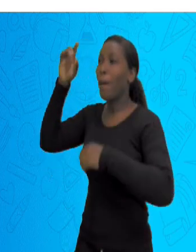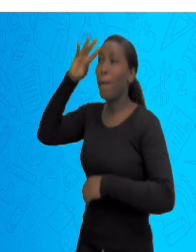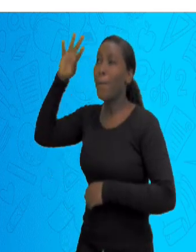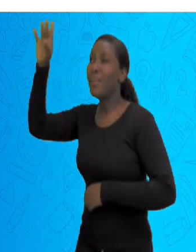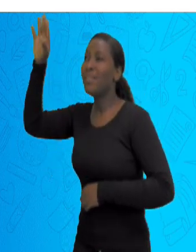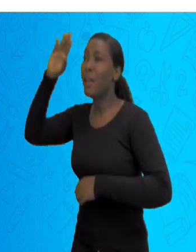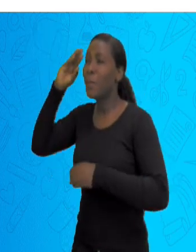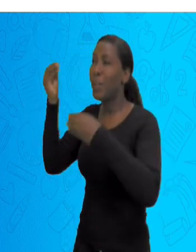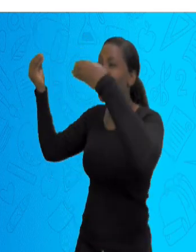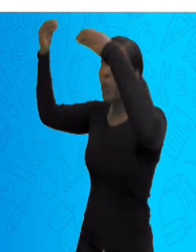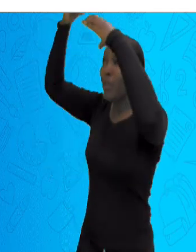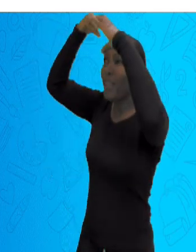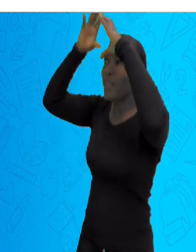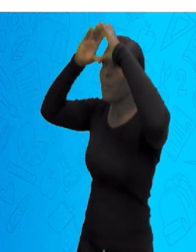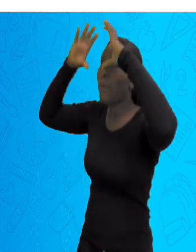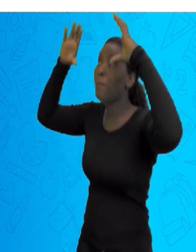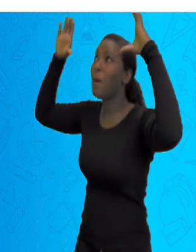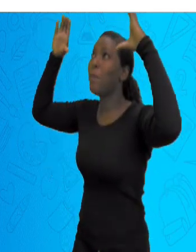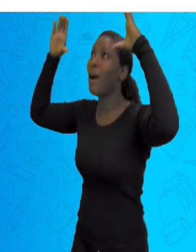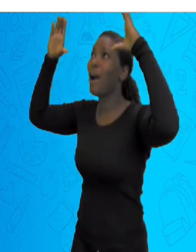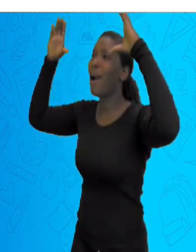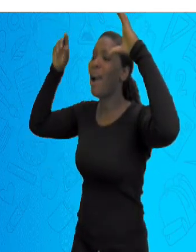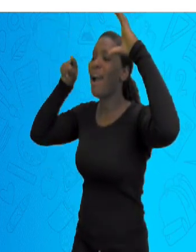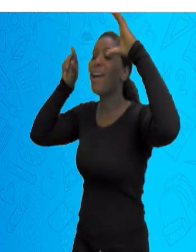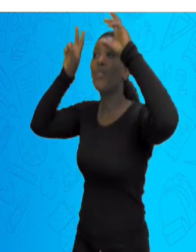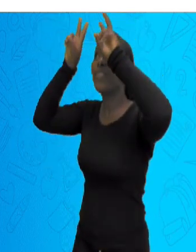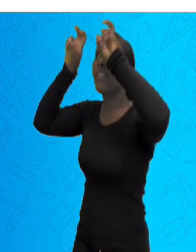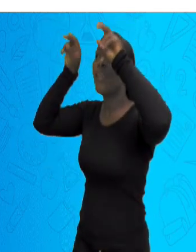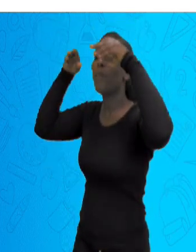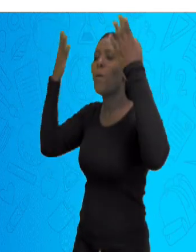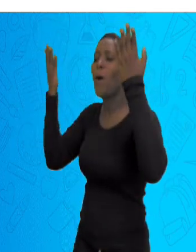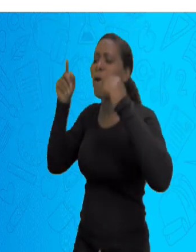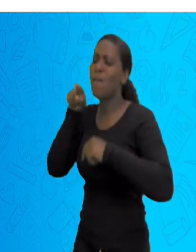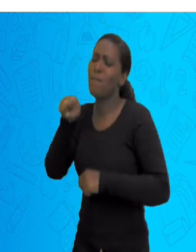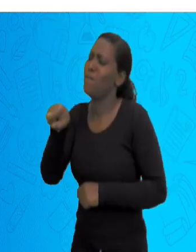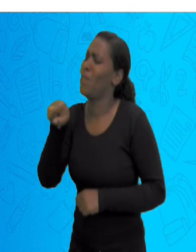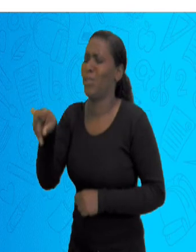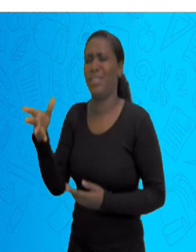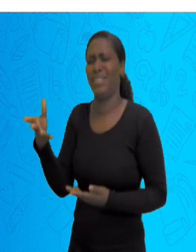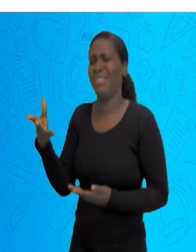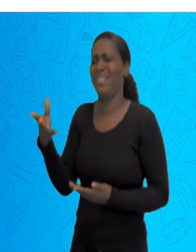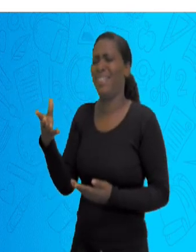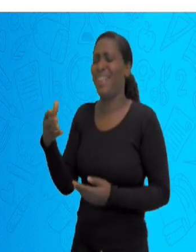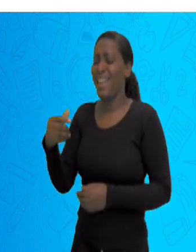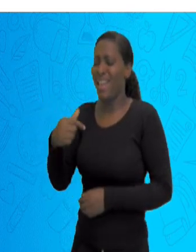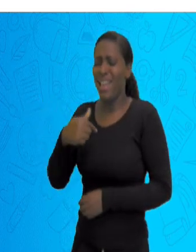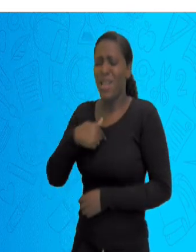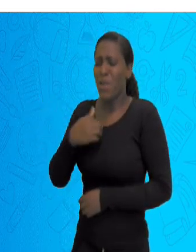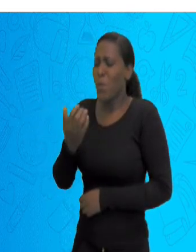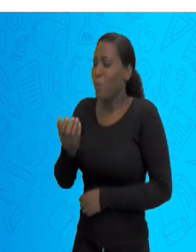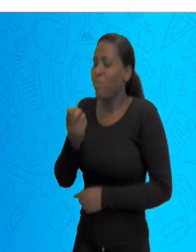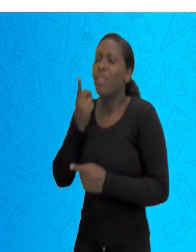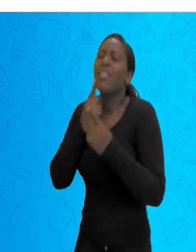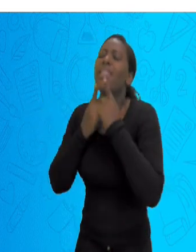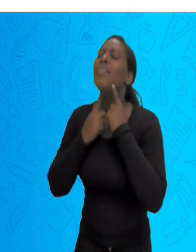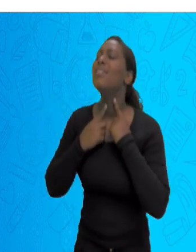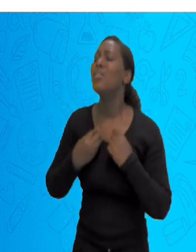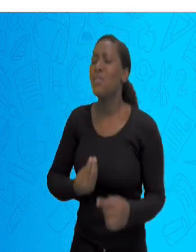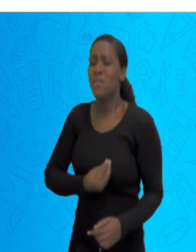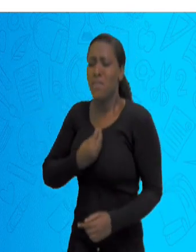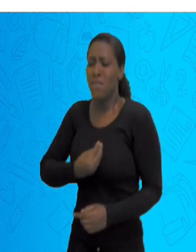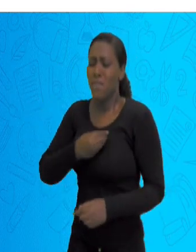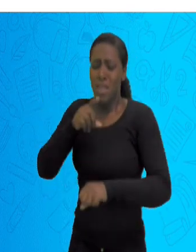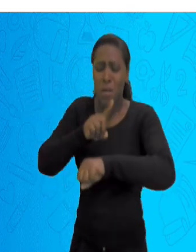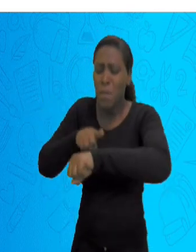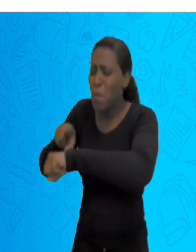meu pensamento. Quero vivê-lo em cada vão momento, e em seu